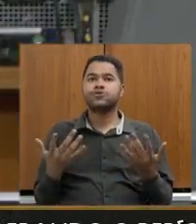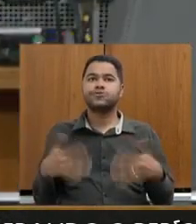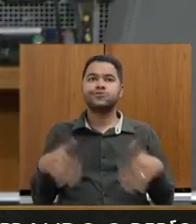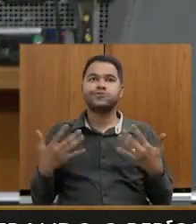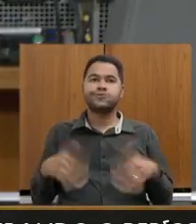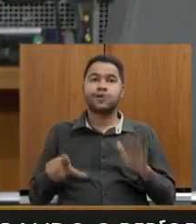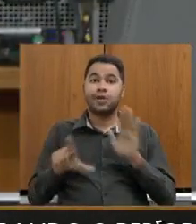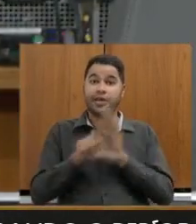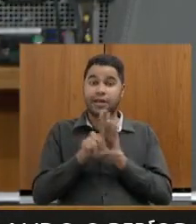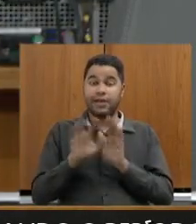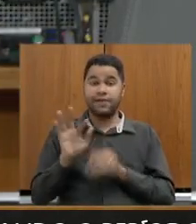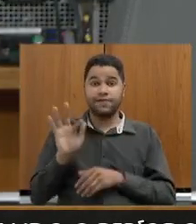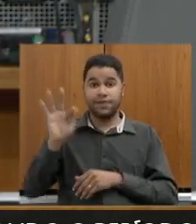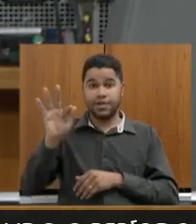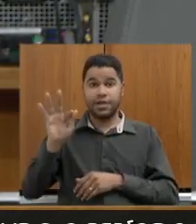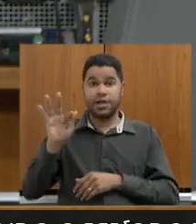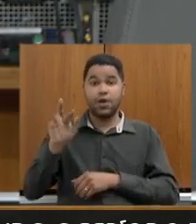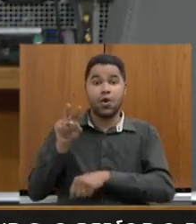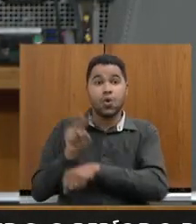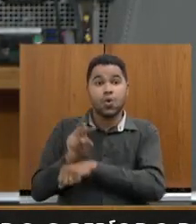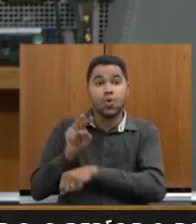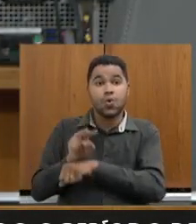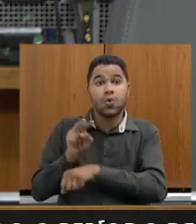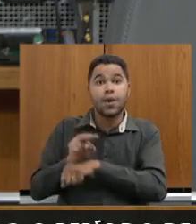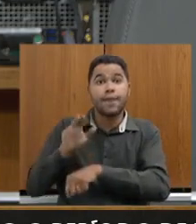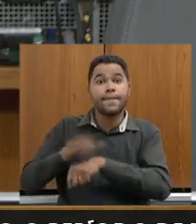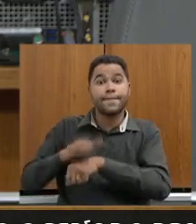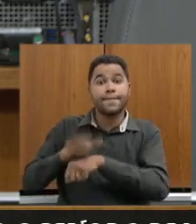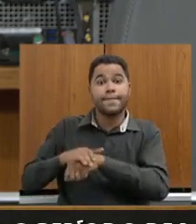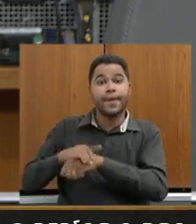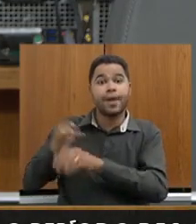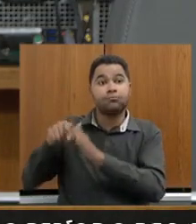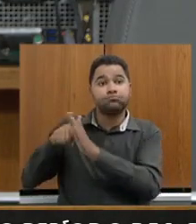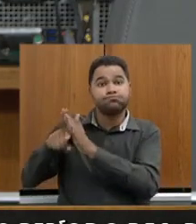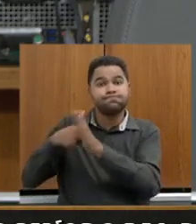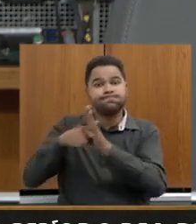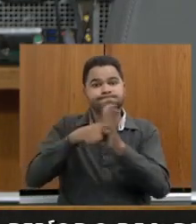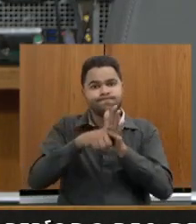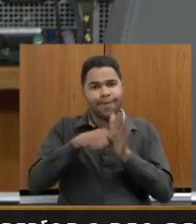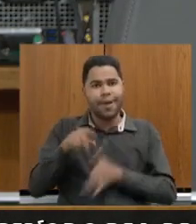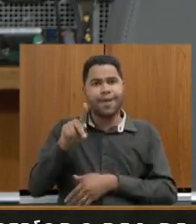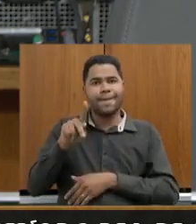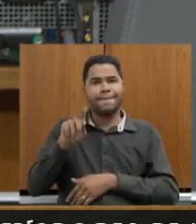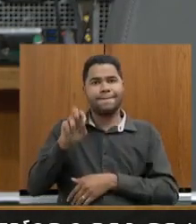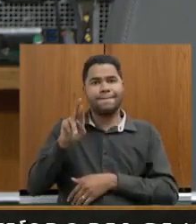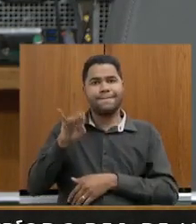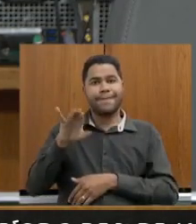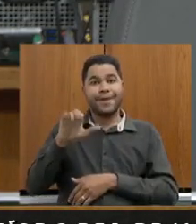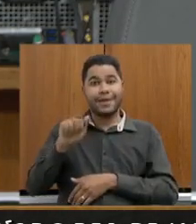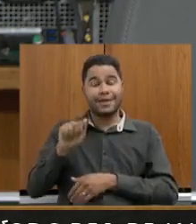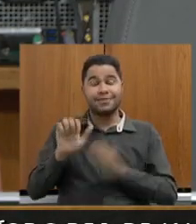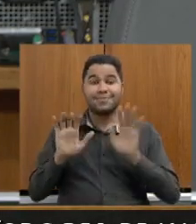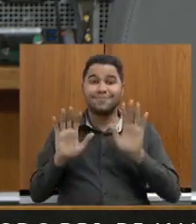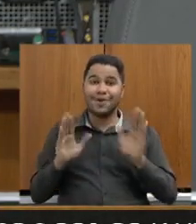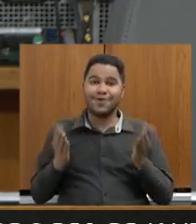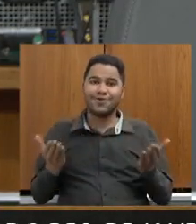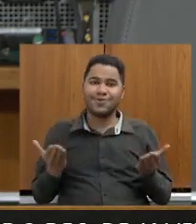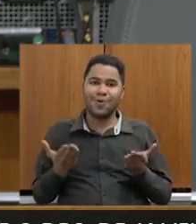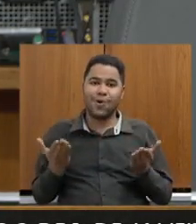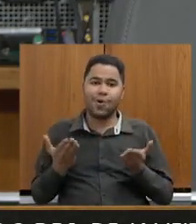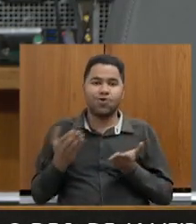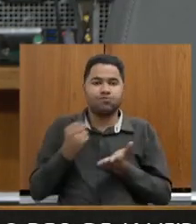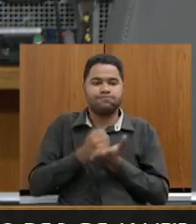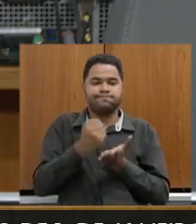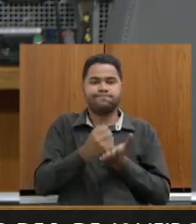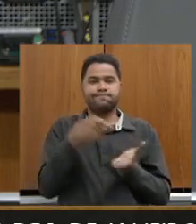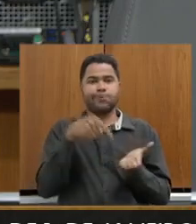a lei federal diz que a custódia para você ser feita pela perícia pelo setor de perícia é mais hoje está ainda nos